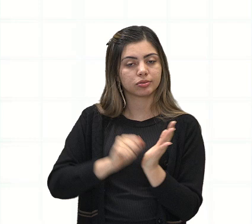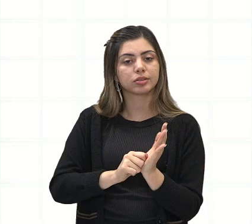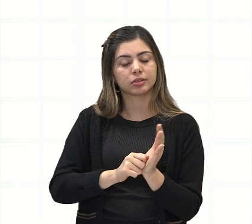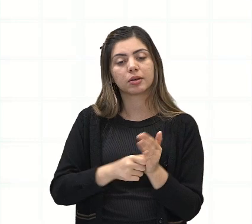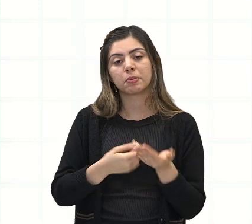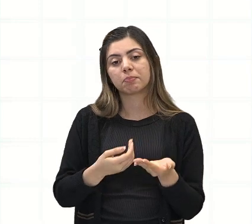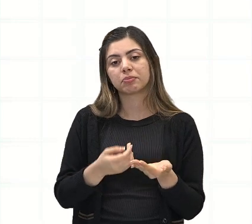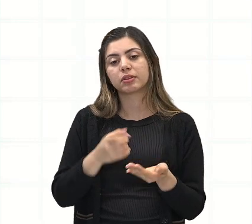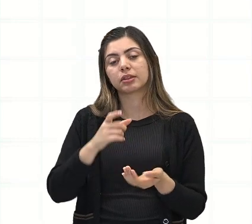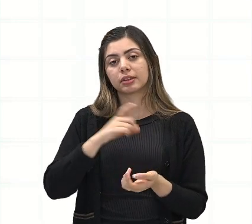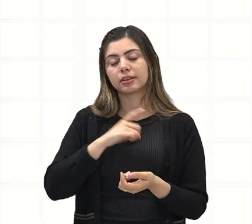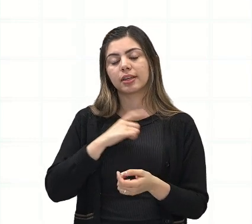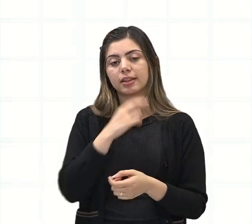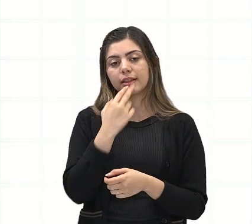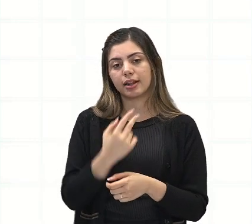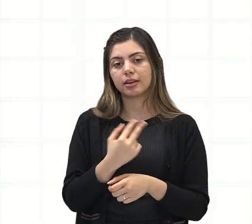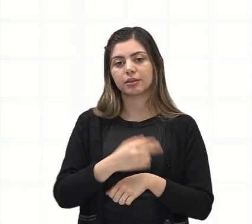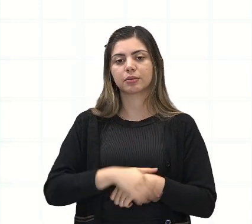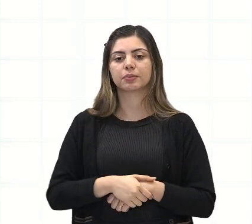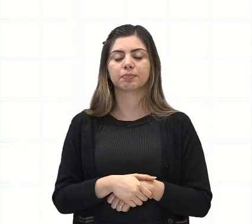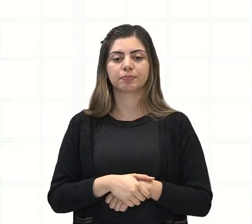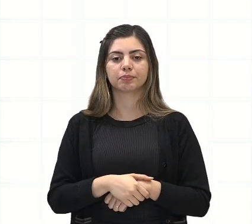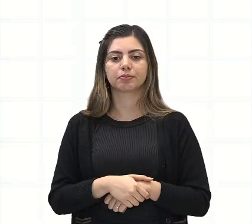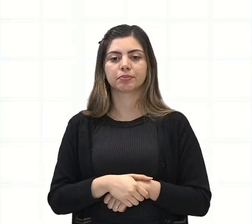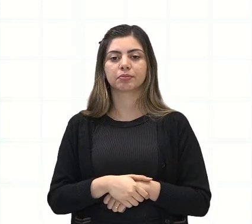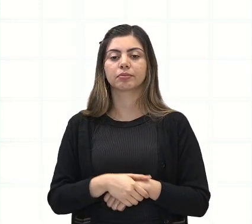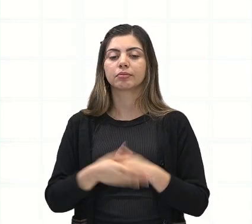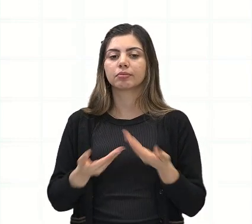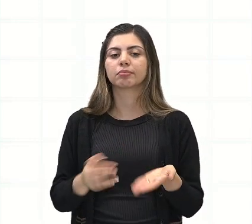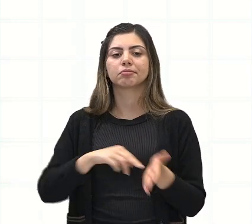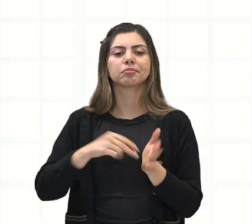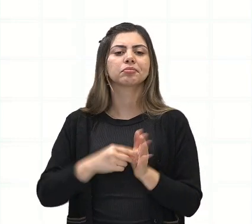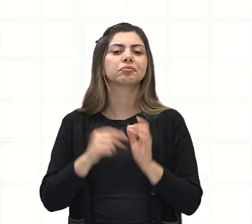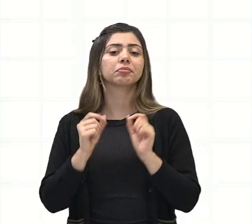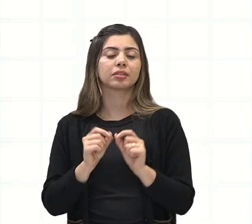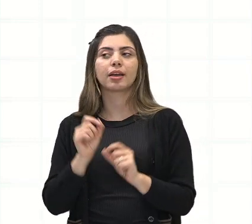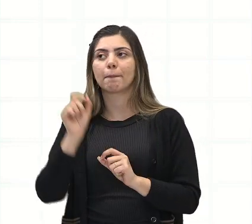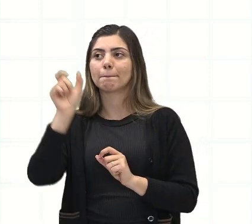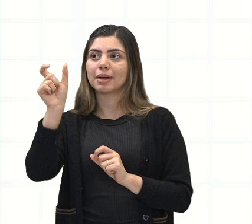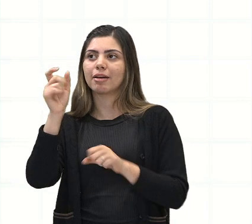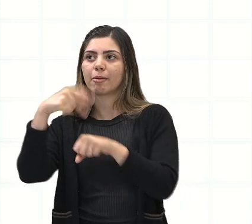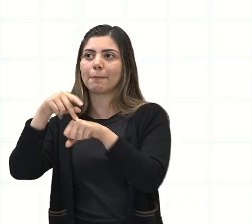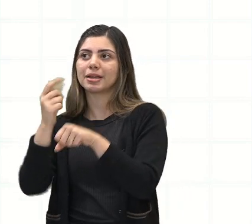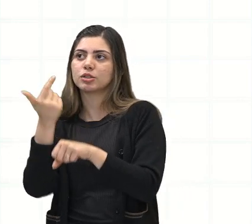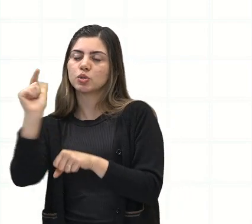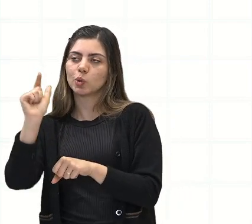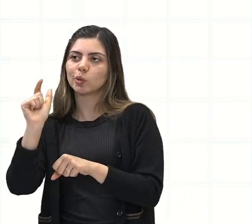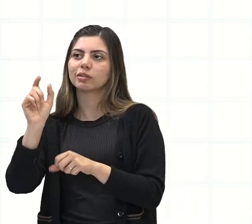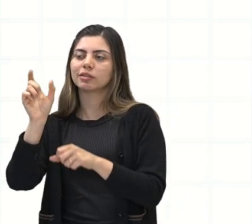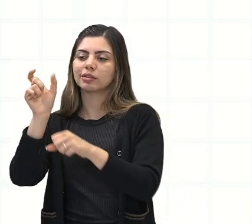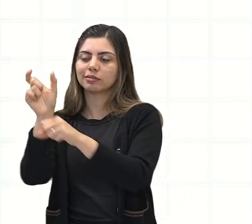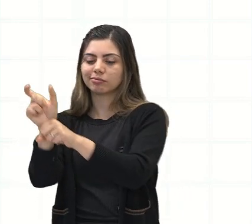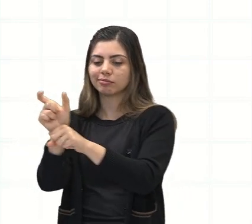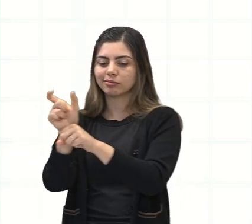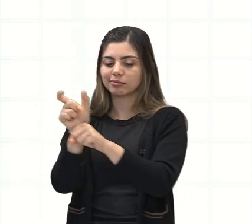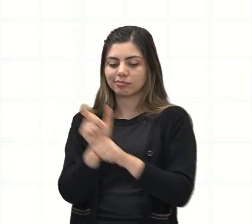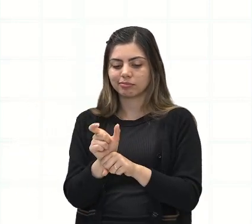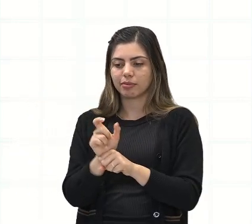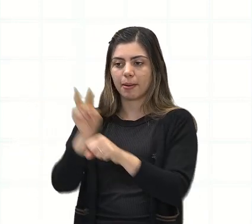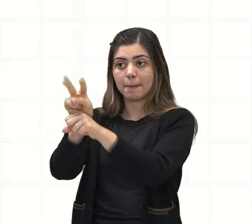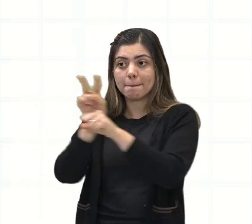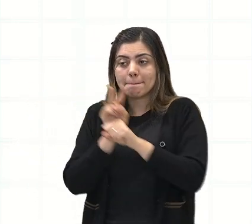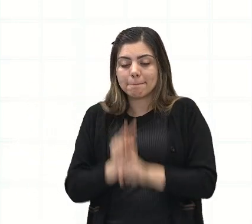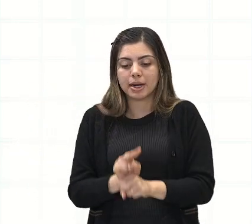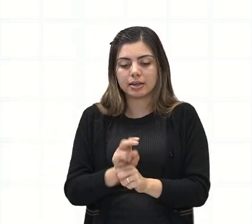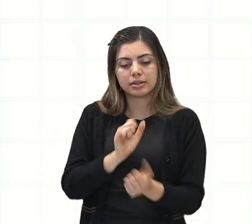língua receptora. Isso significa que a palavra sofre algumas alterações para tornar-se mais compatível com